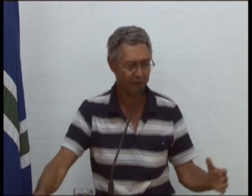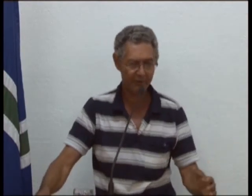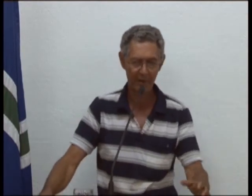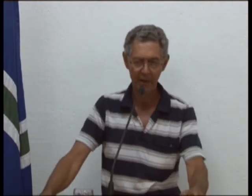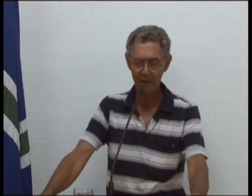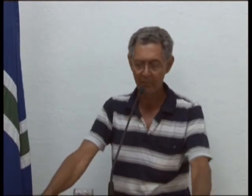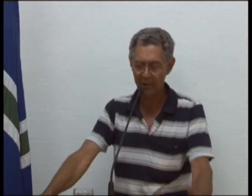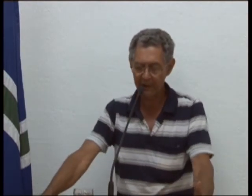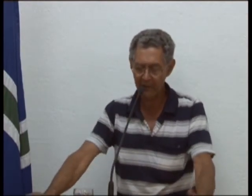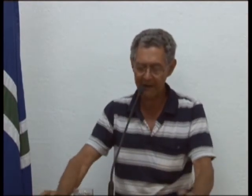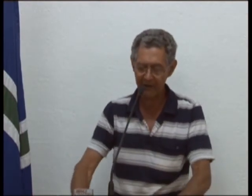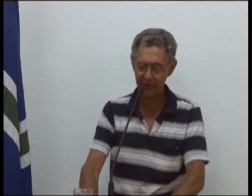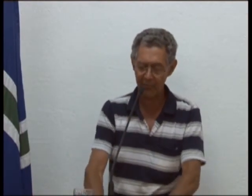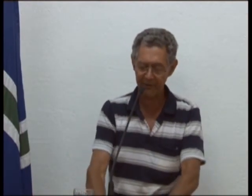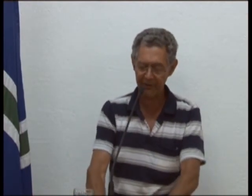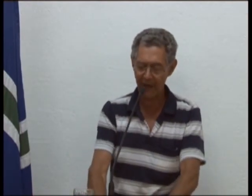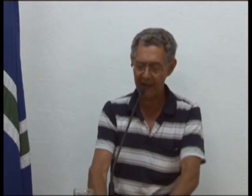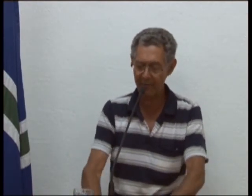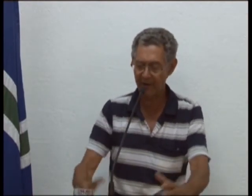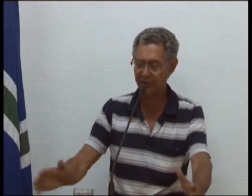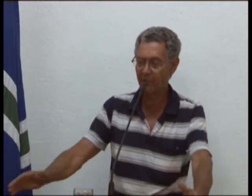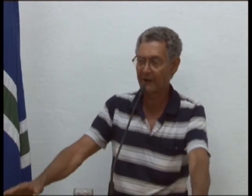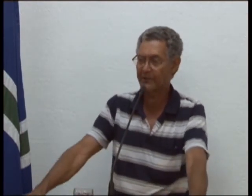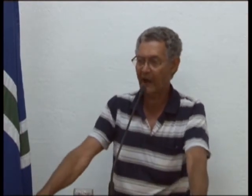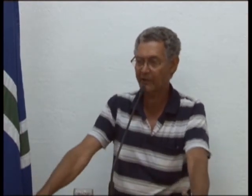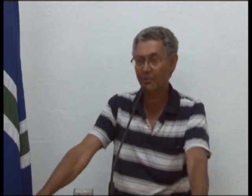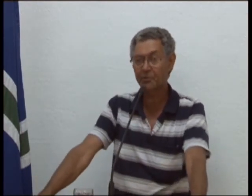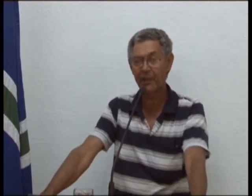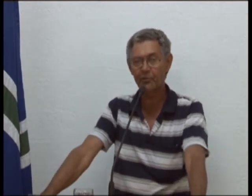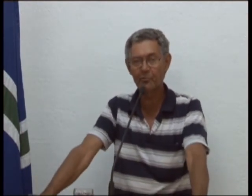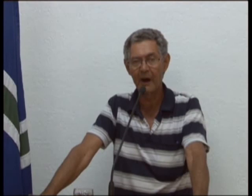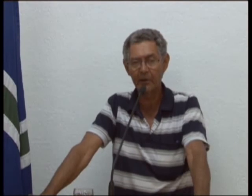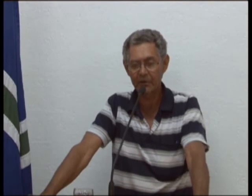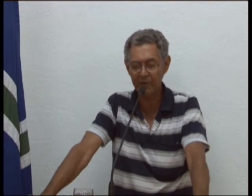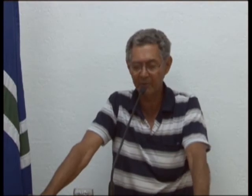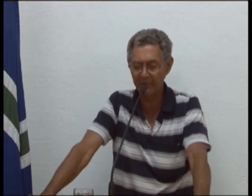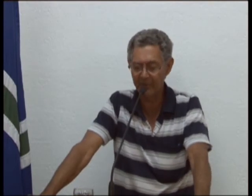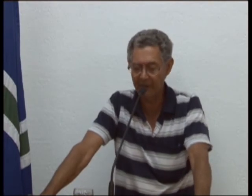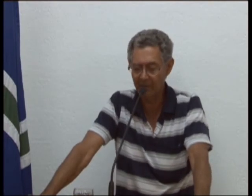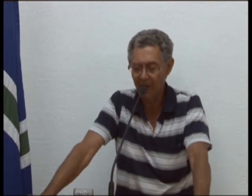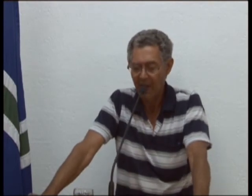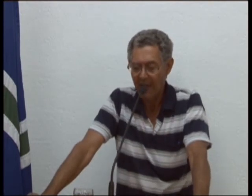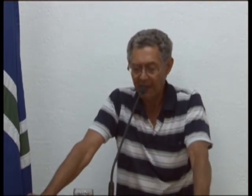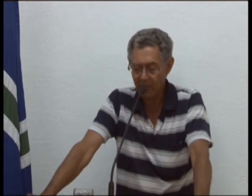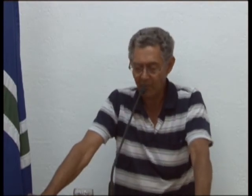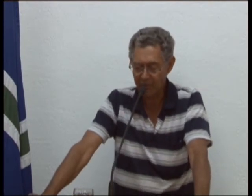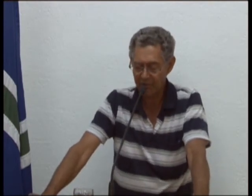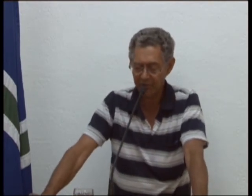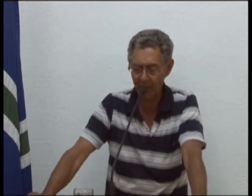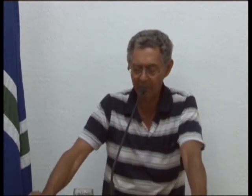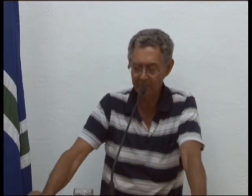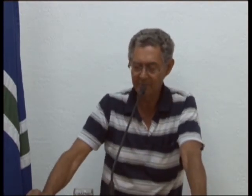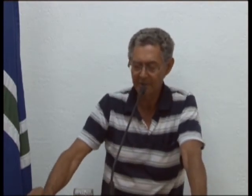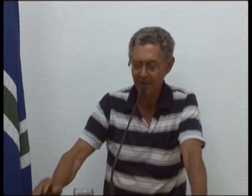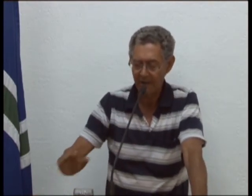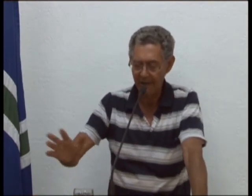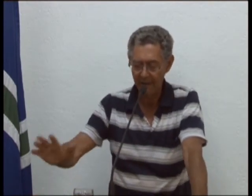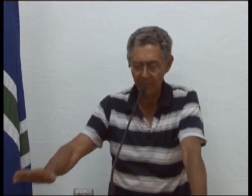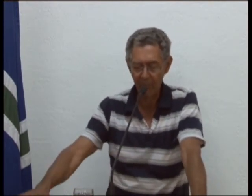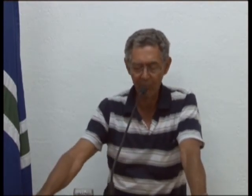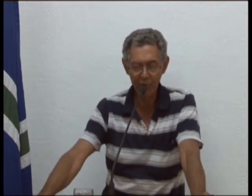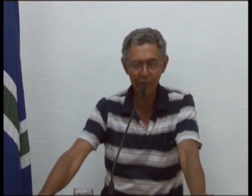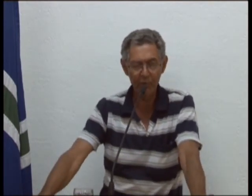nobres vereadores, porque não é questão partidária, mas sim humanitária. Somos seres humanos que estamos vivendo em